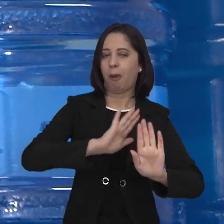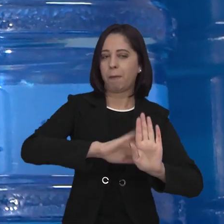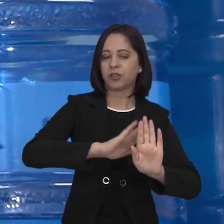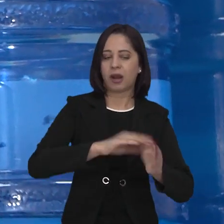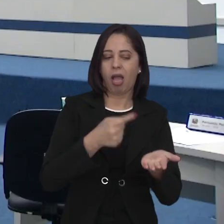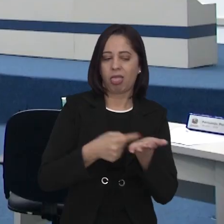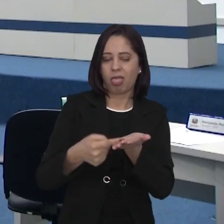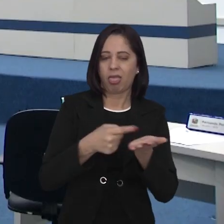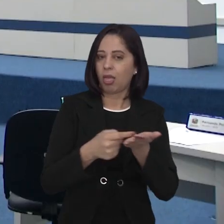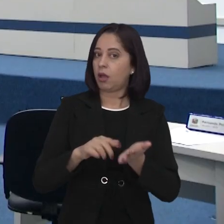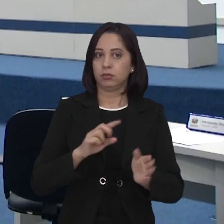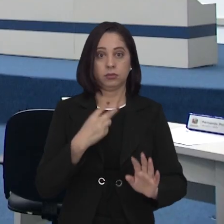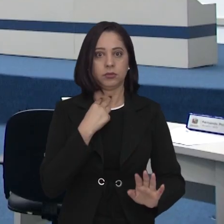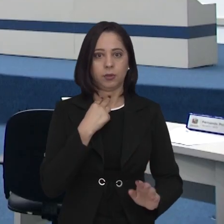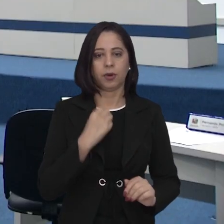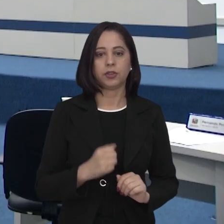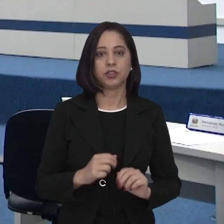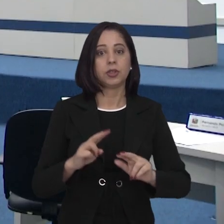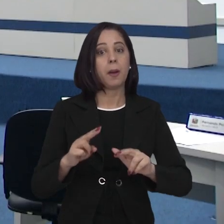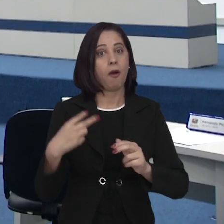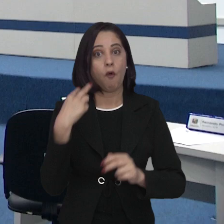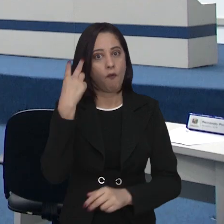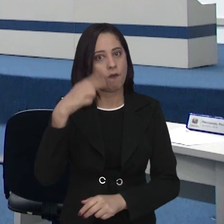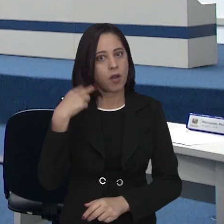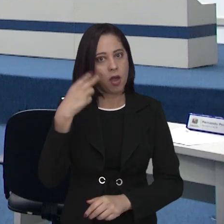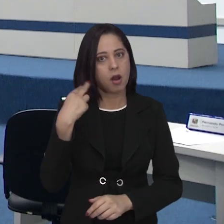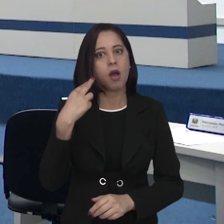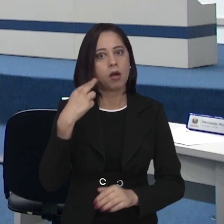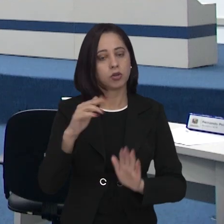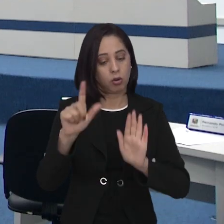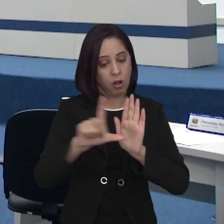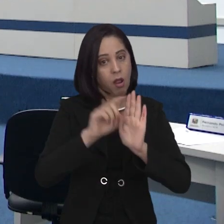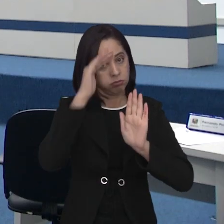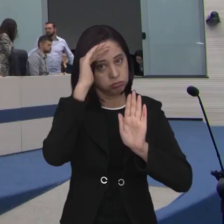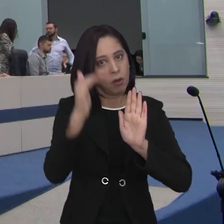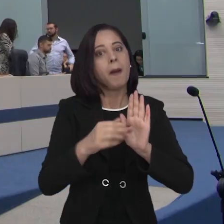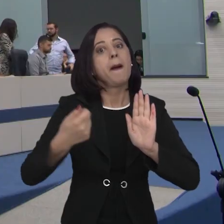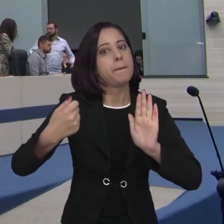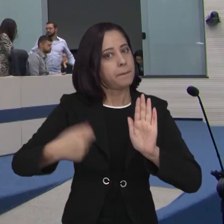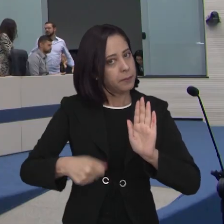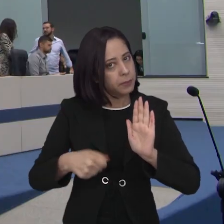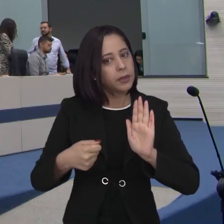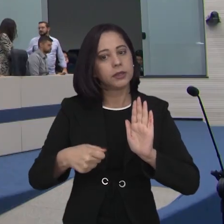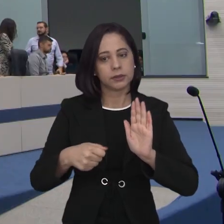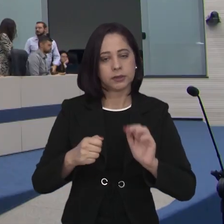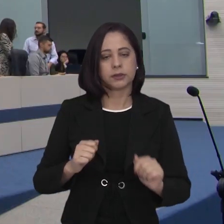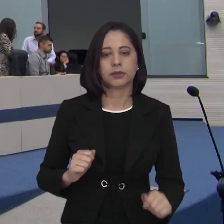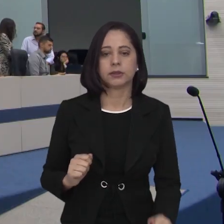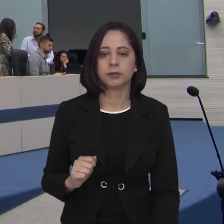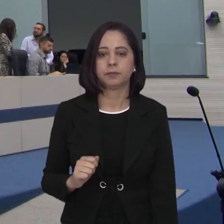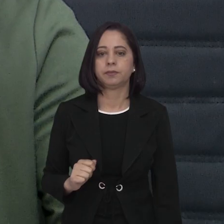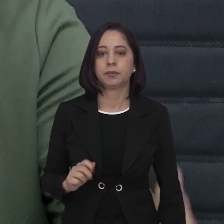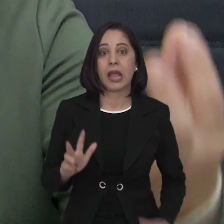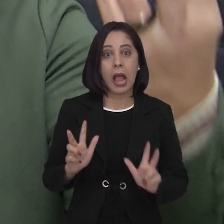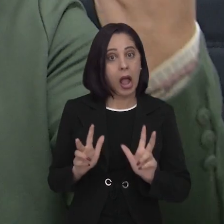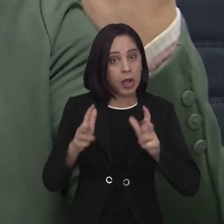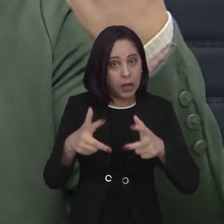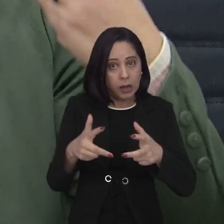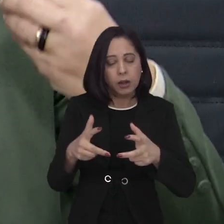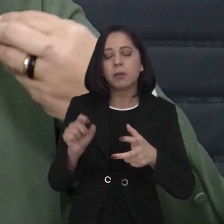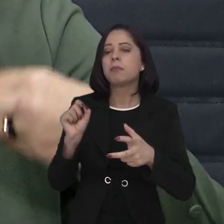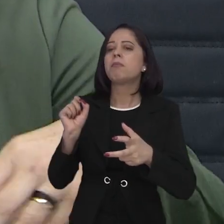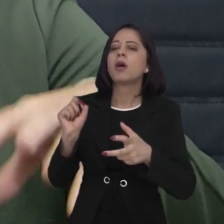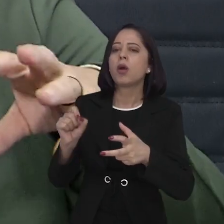determinada empresa. Para os vereadores, cumprir essas regras é um dever institucional e moral de qualquer esfera pública. A Câmara ela